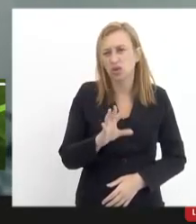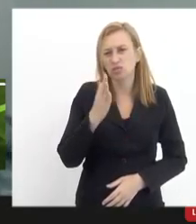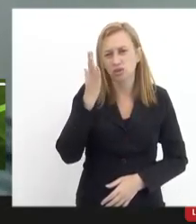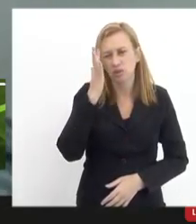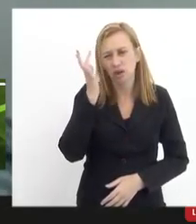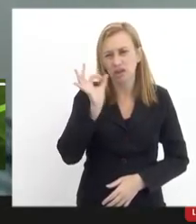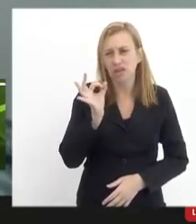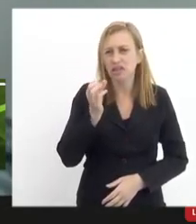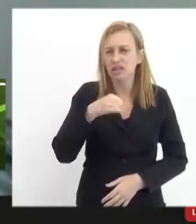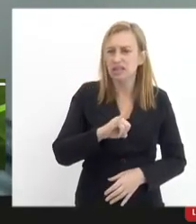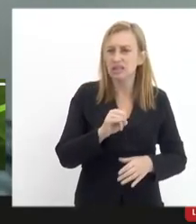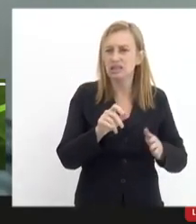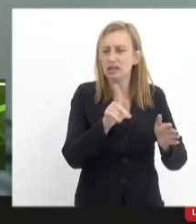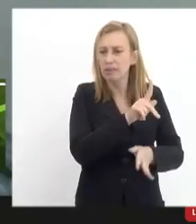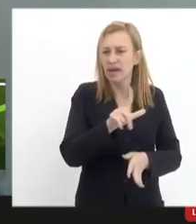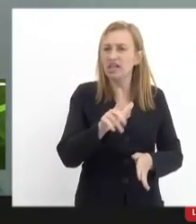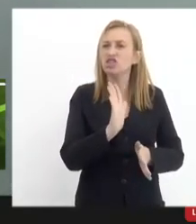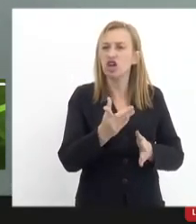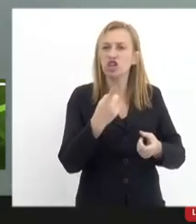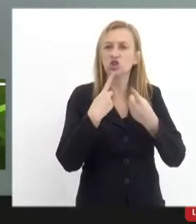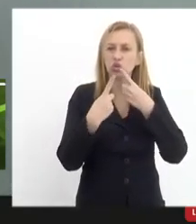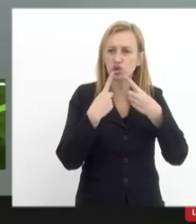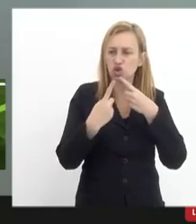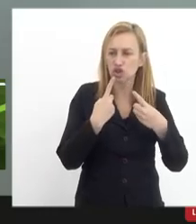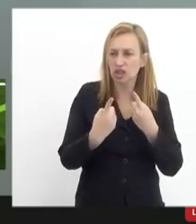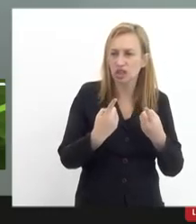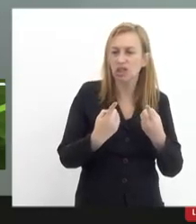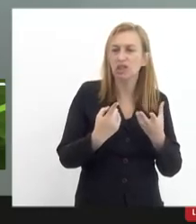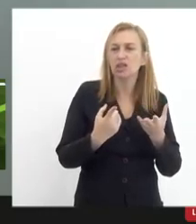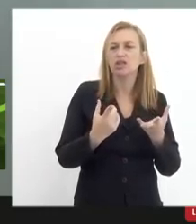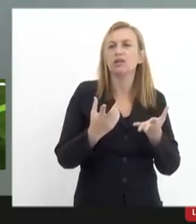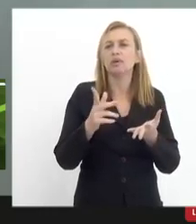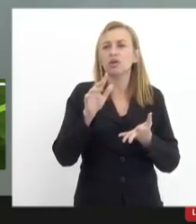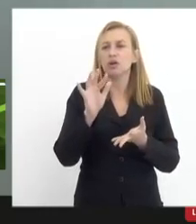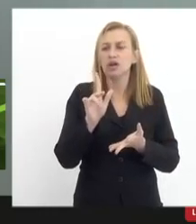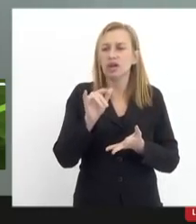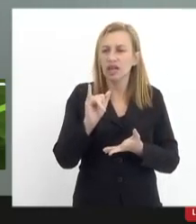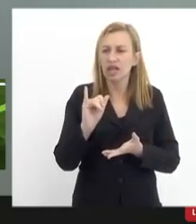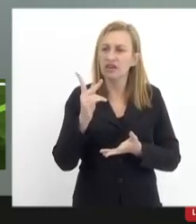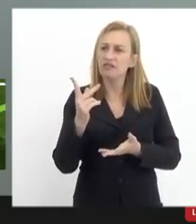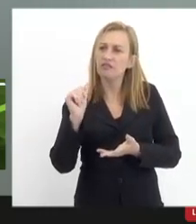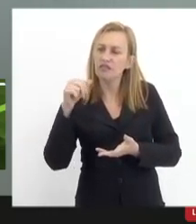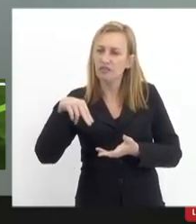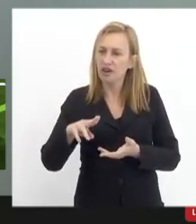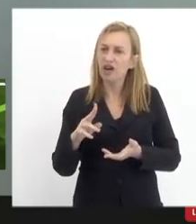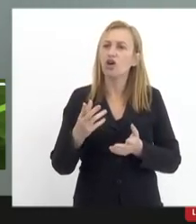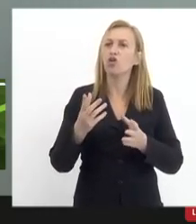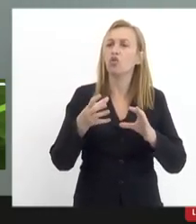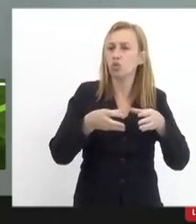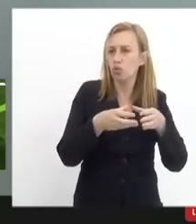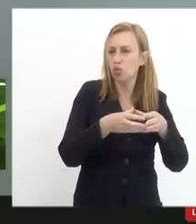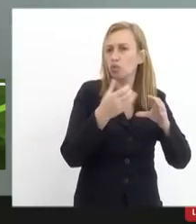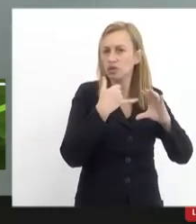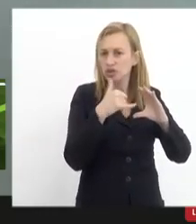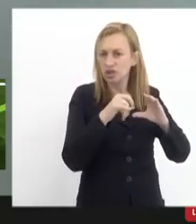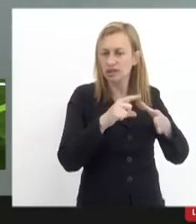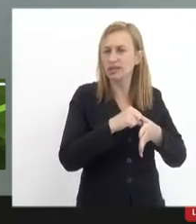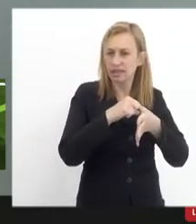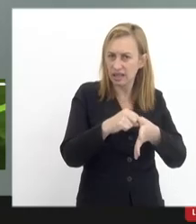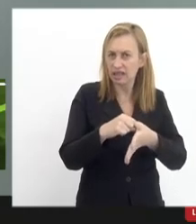debatida entre esses detentores, né? A gente tem pelo IFAM um grupo de zap que envolve as lideranças,